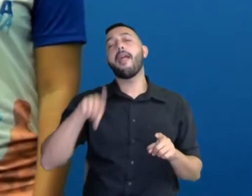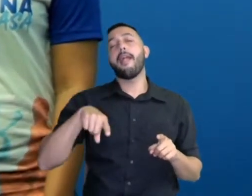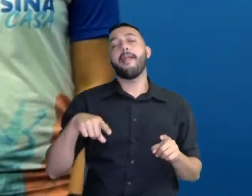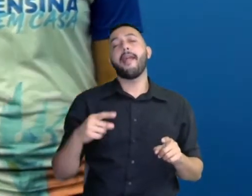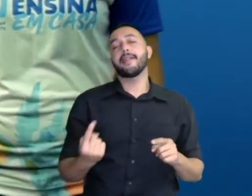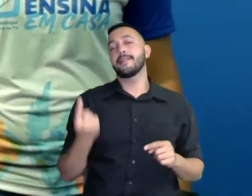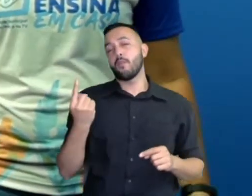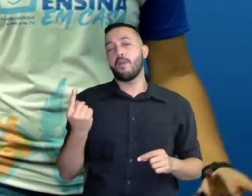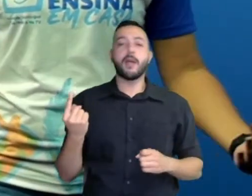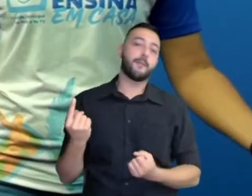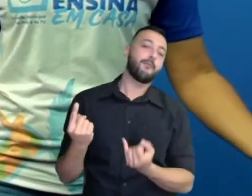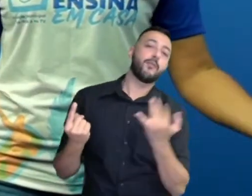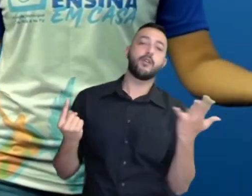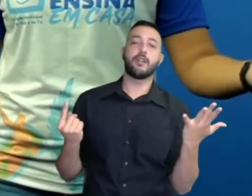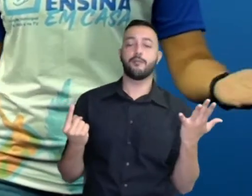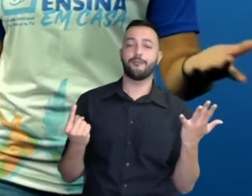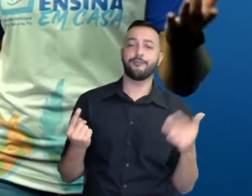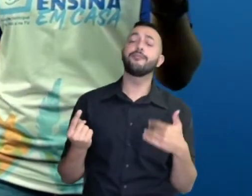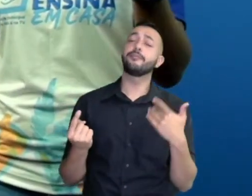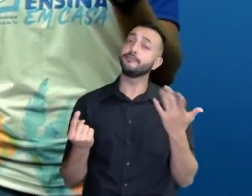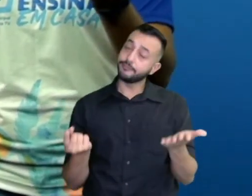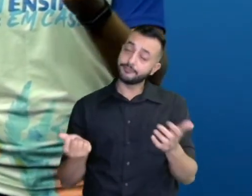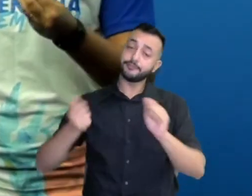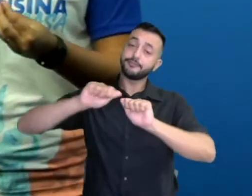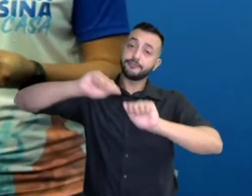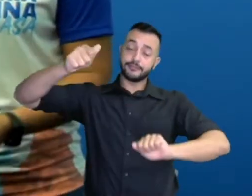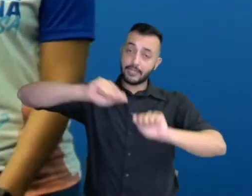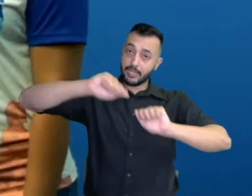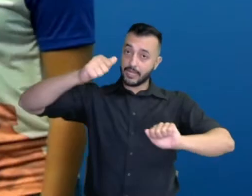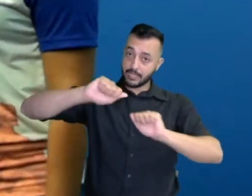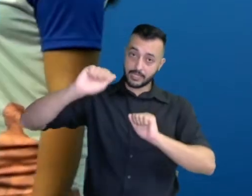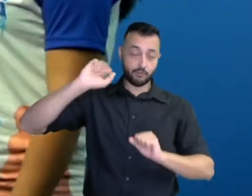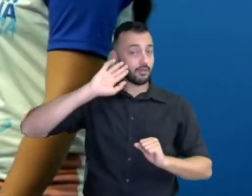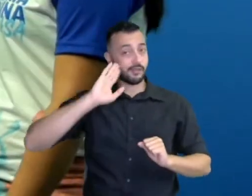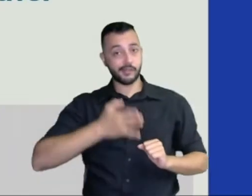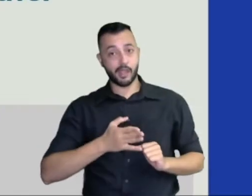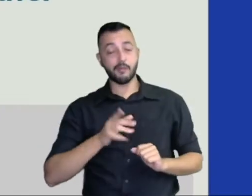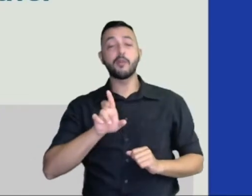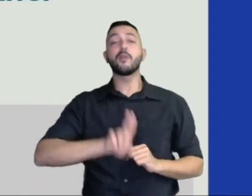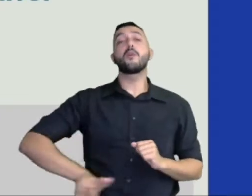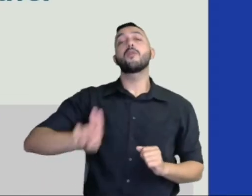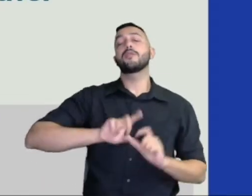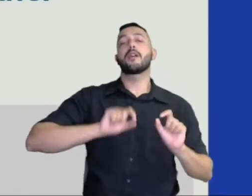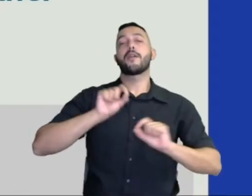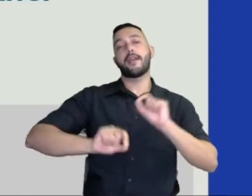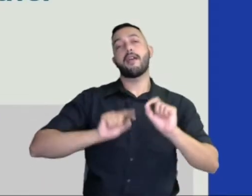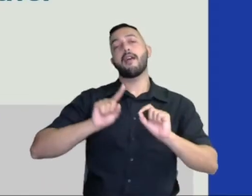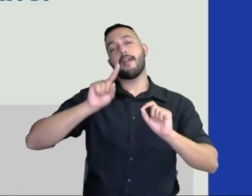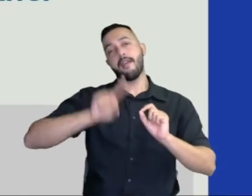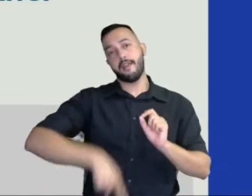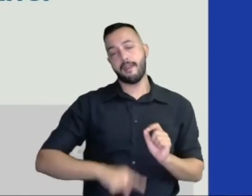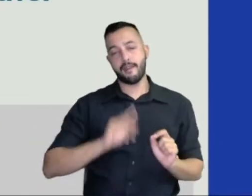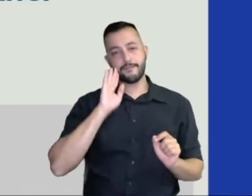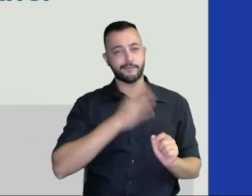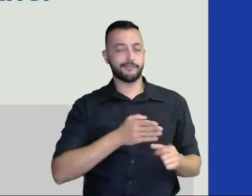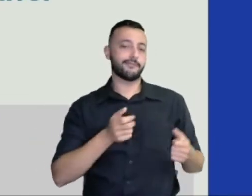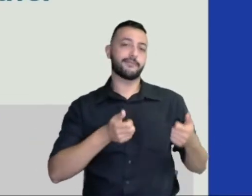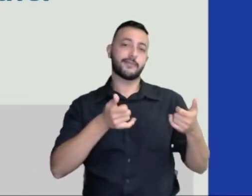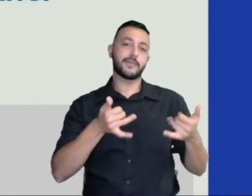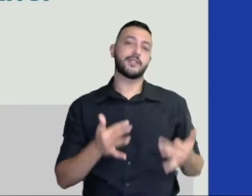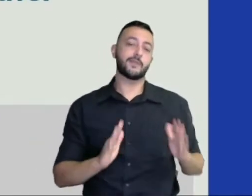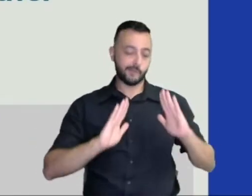plural. Os artículos determinados são utilizados para referir-se a um